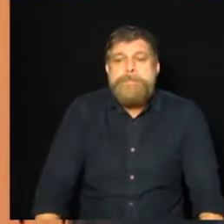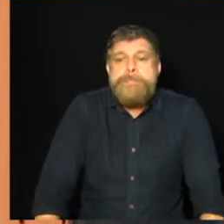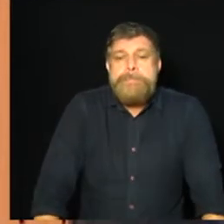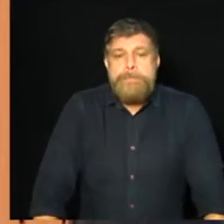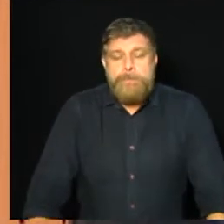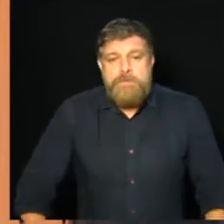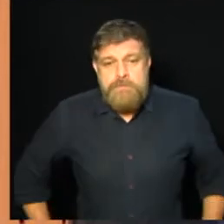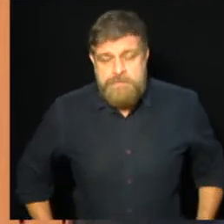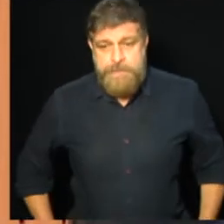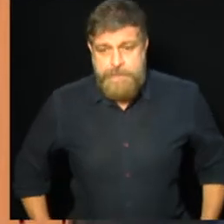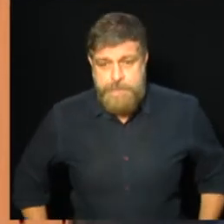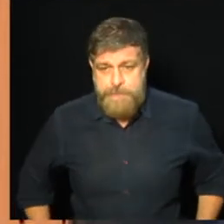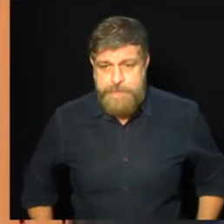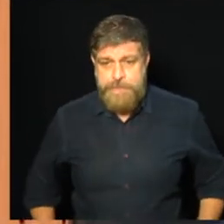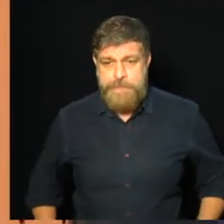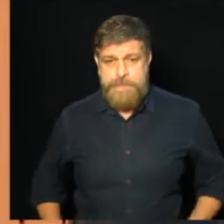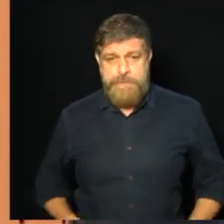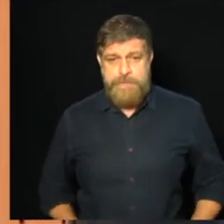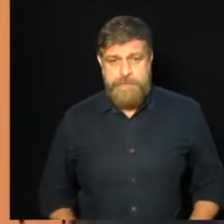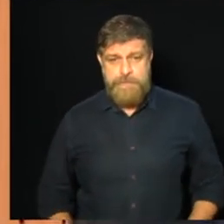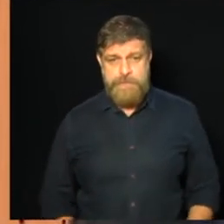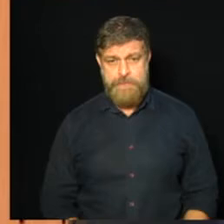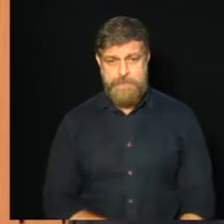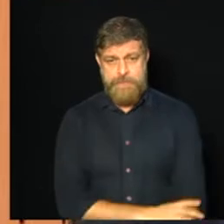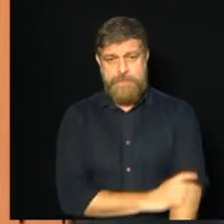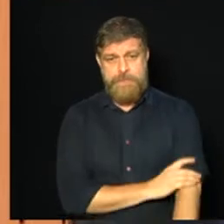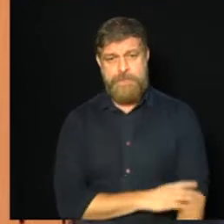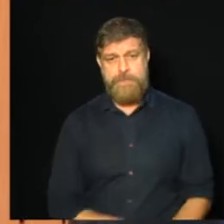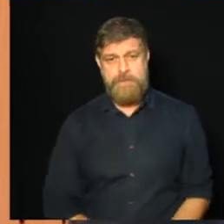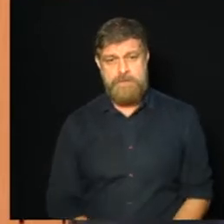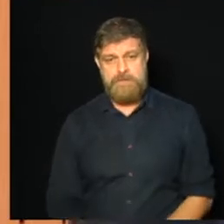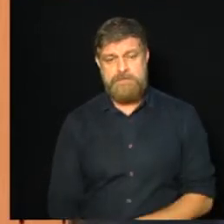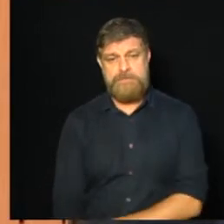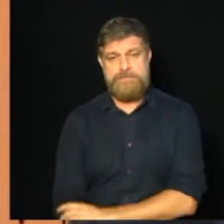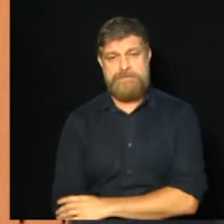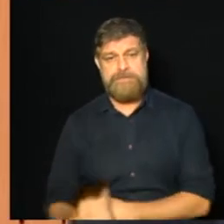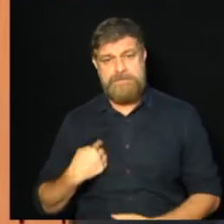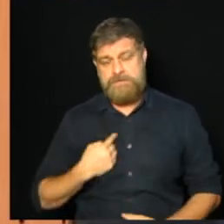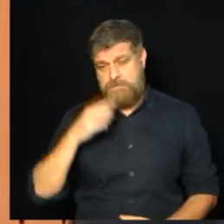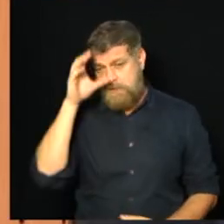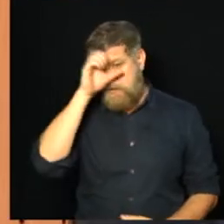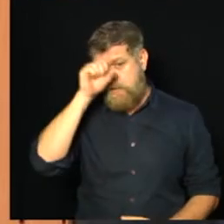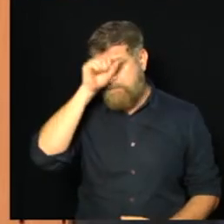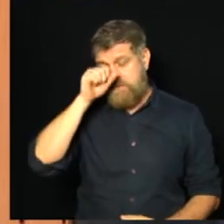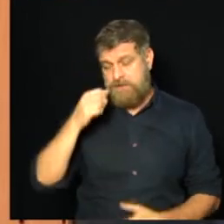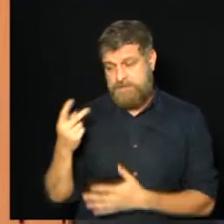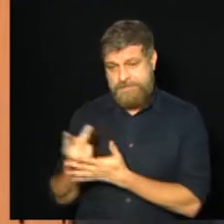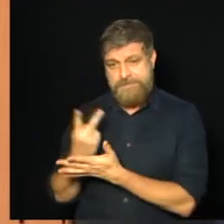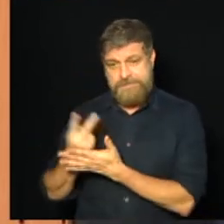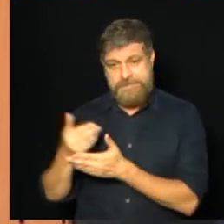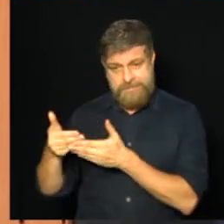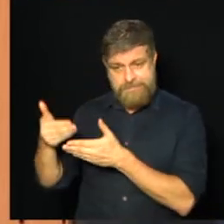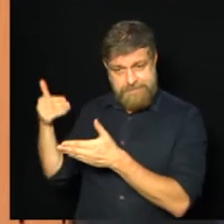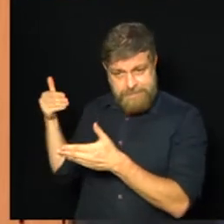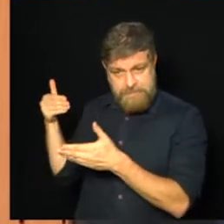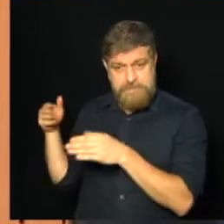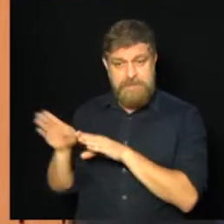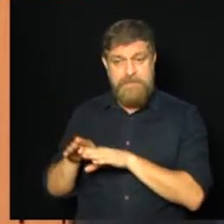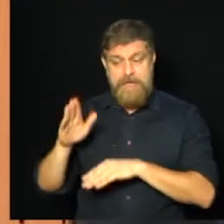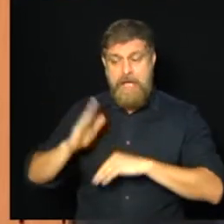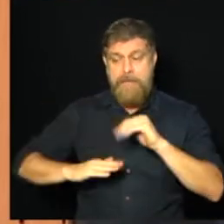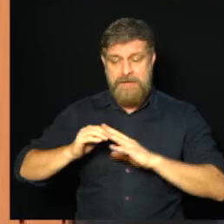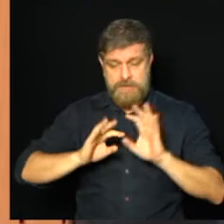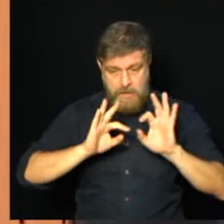e doutora Daniela. A gente vive aprendendo com os erros e com os acertos. Claro